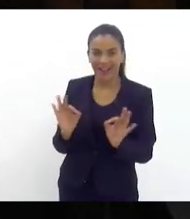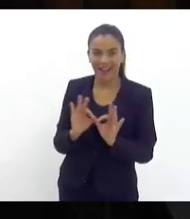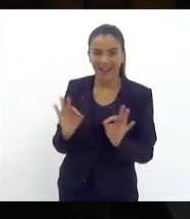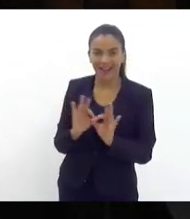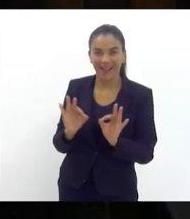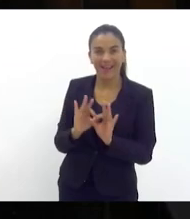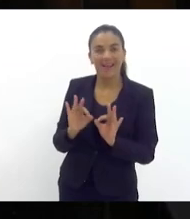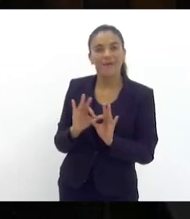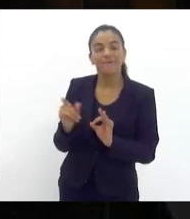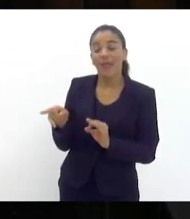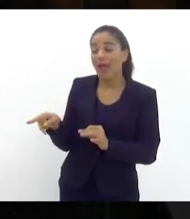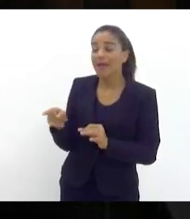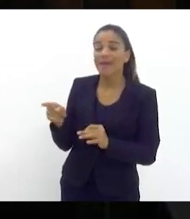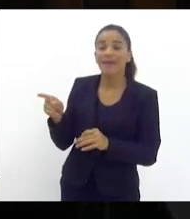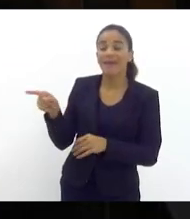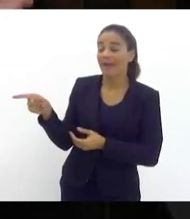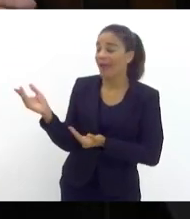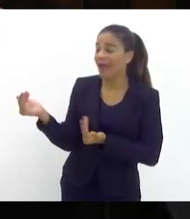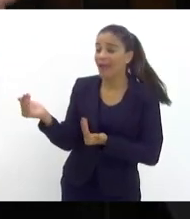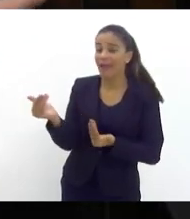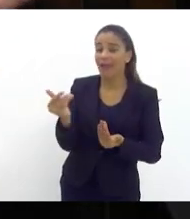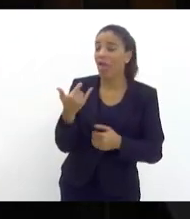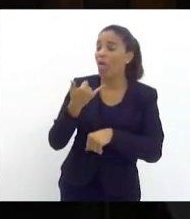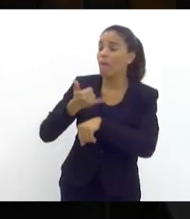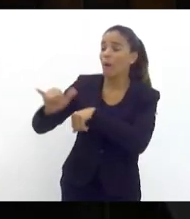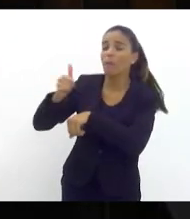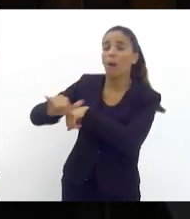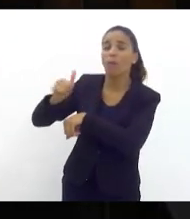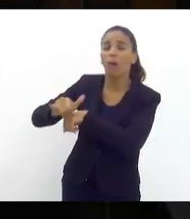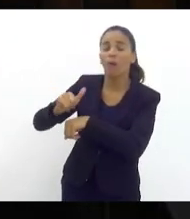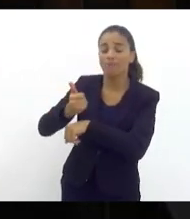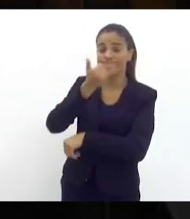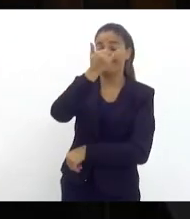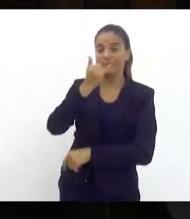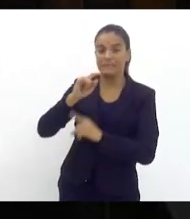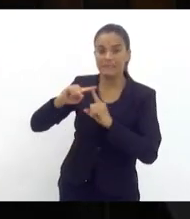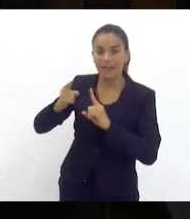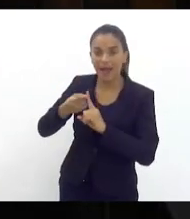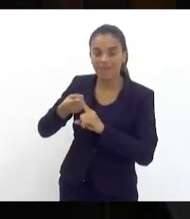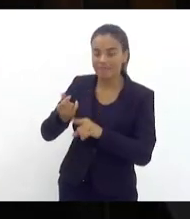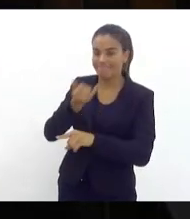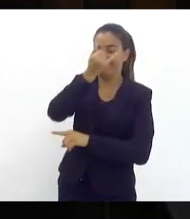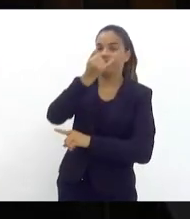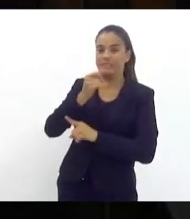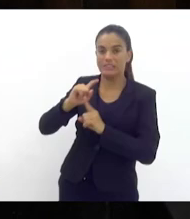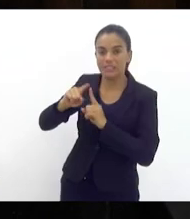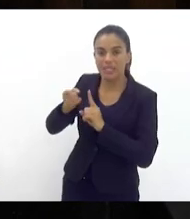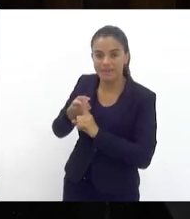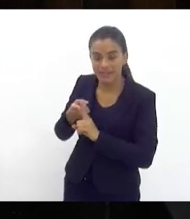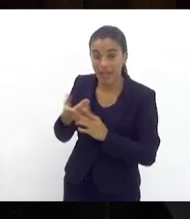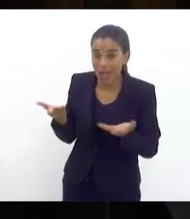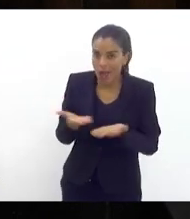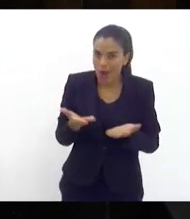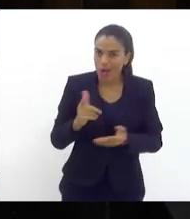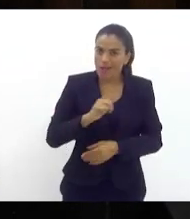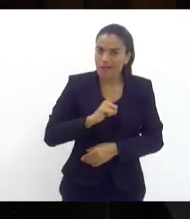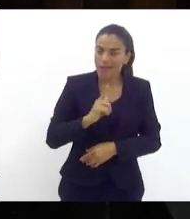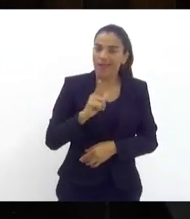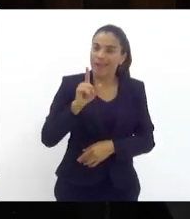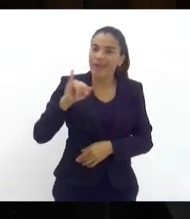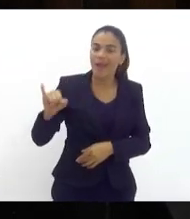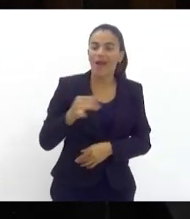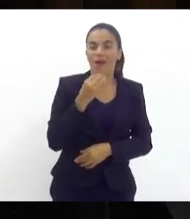garotinha novas são enganadas e ficam grávidas mas nós agora temos a oportunidade